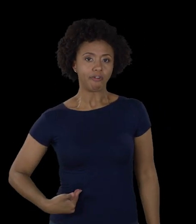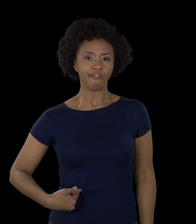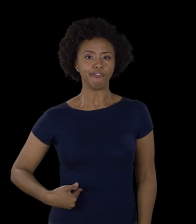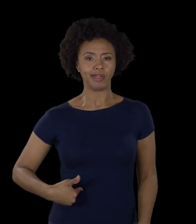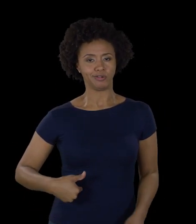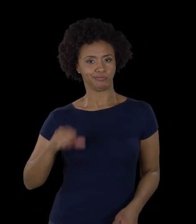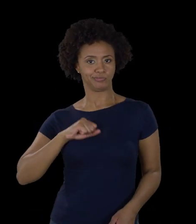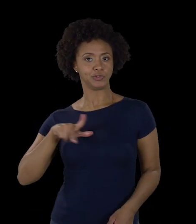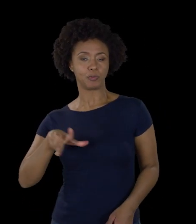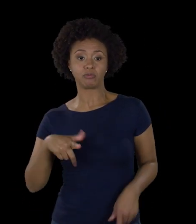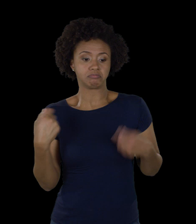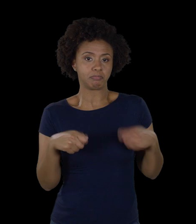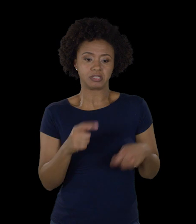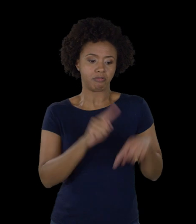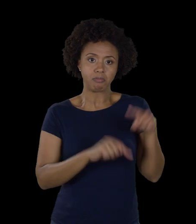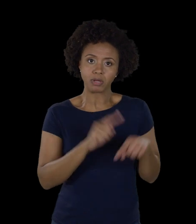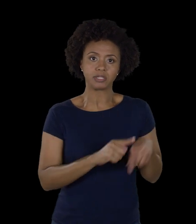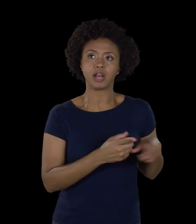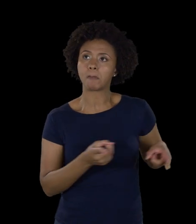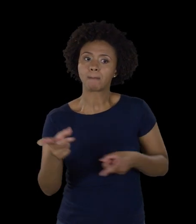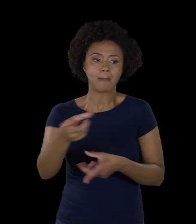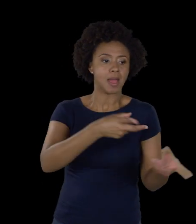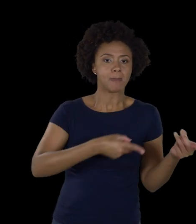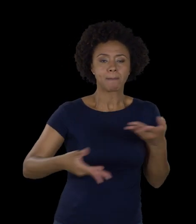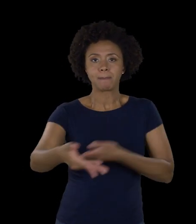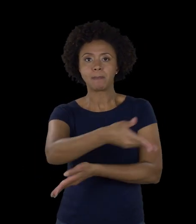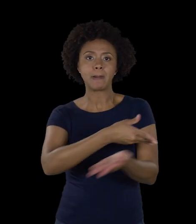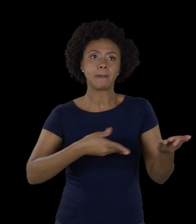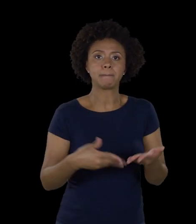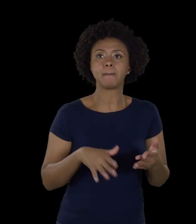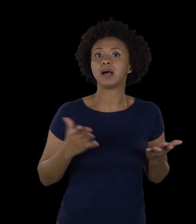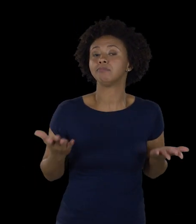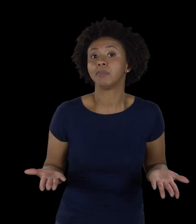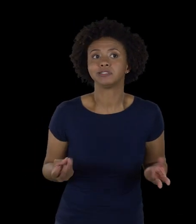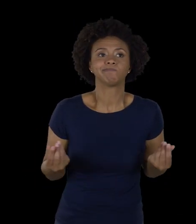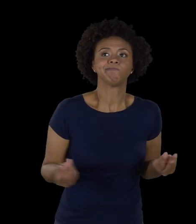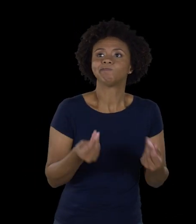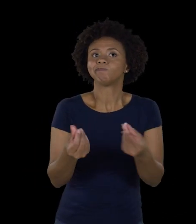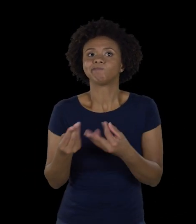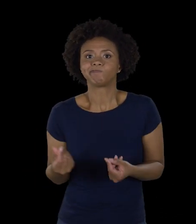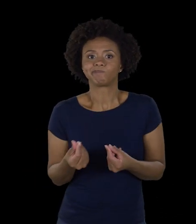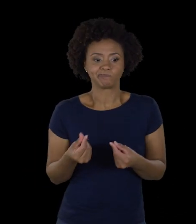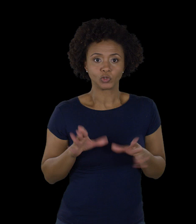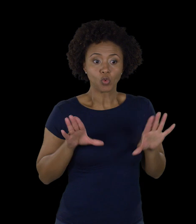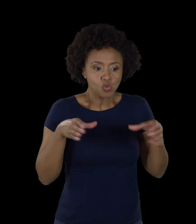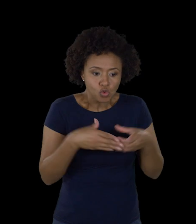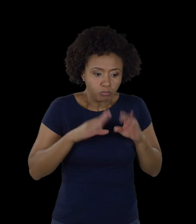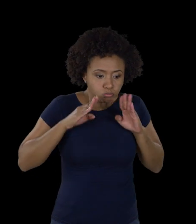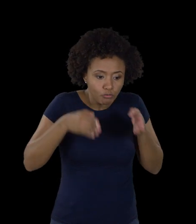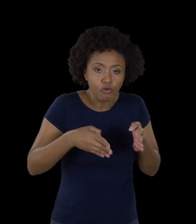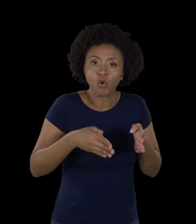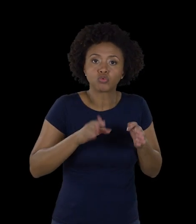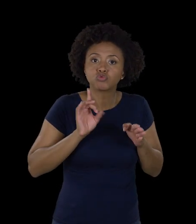basicamente dependia da exportação de matéria-prima, administrando um território disperso, sem indústrias, com uma corte